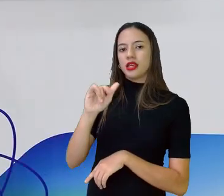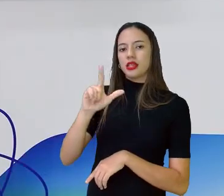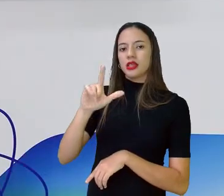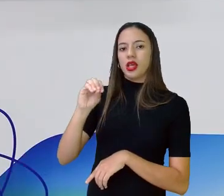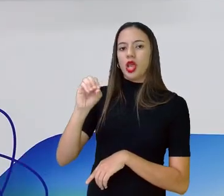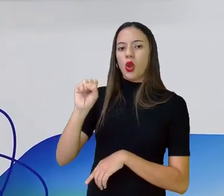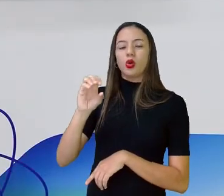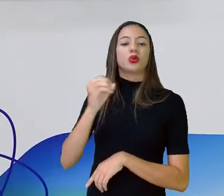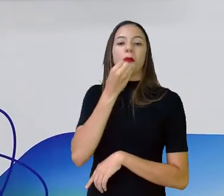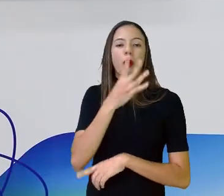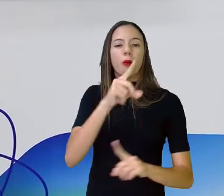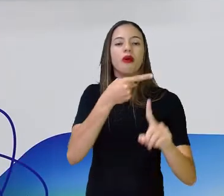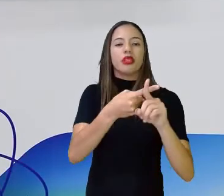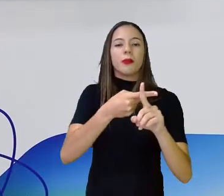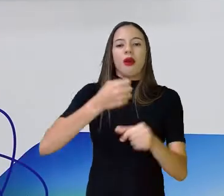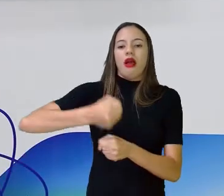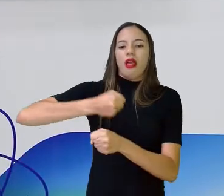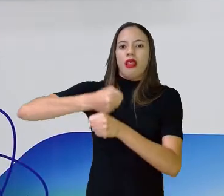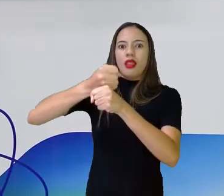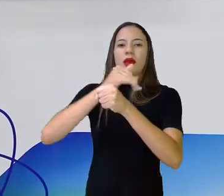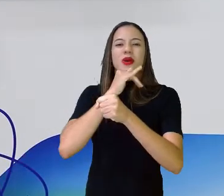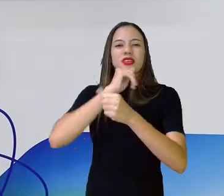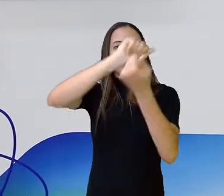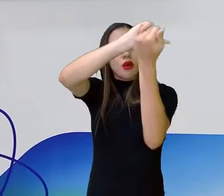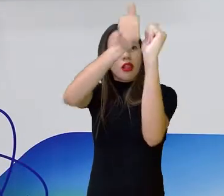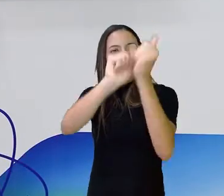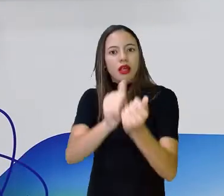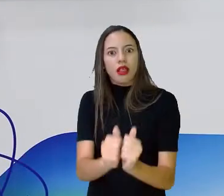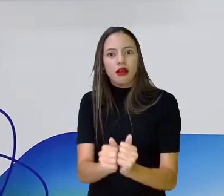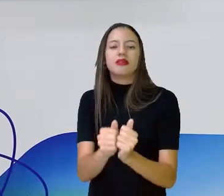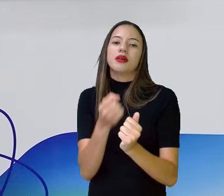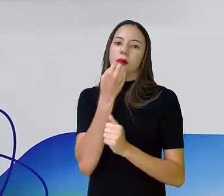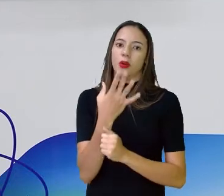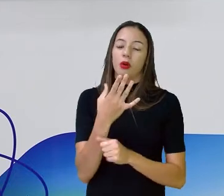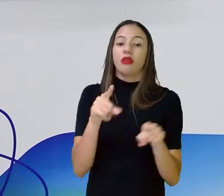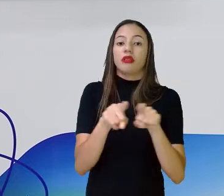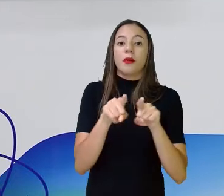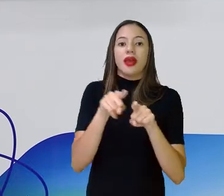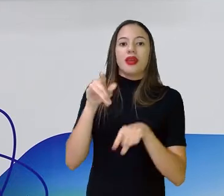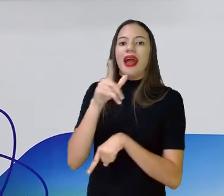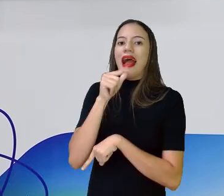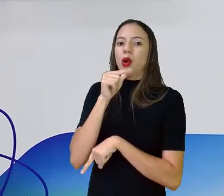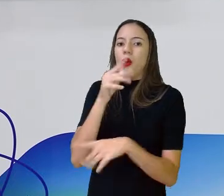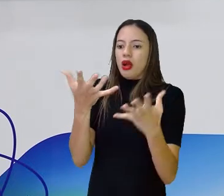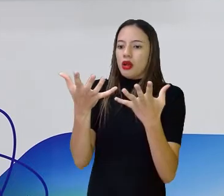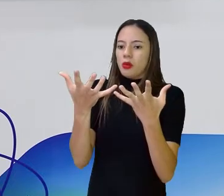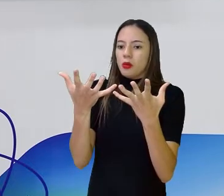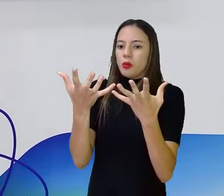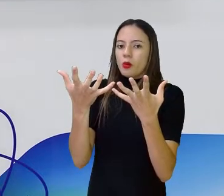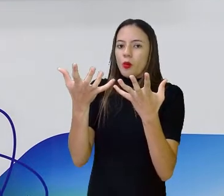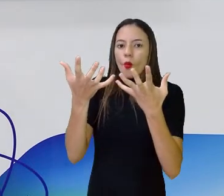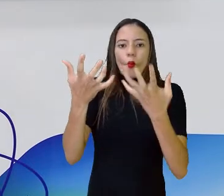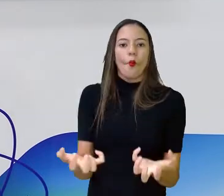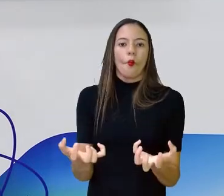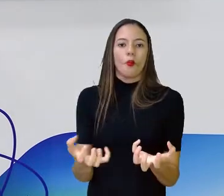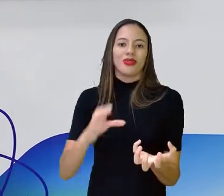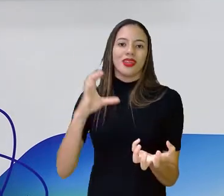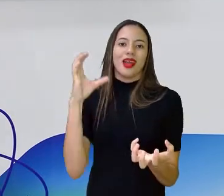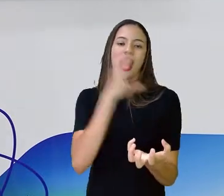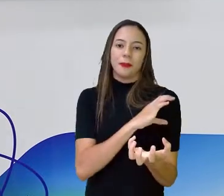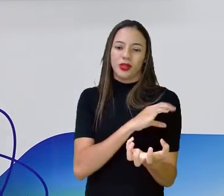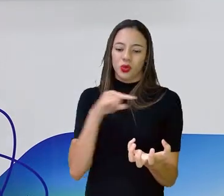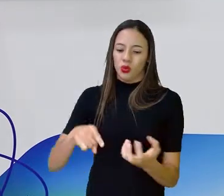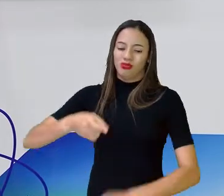artefatos, artesanato. Ele é um solo que a gente vai conseguir reter água, mas ele seca rapidamente e vai